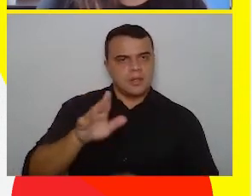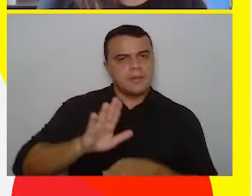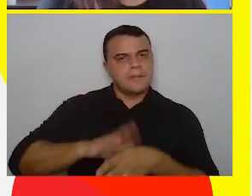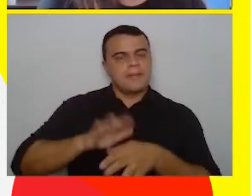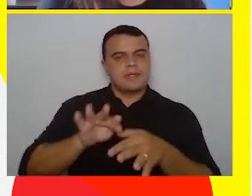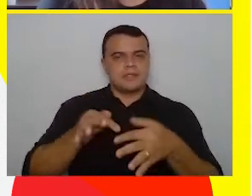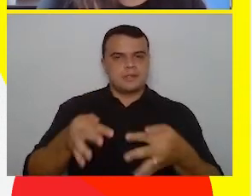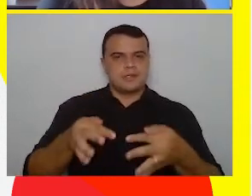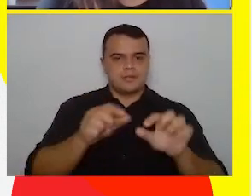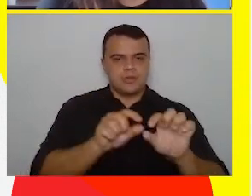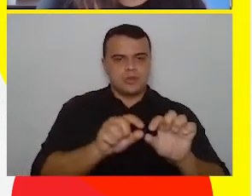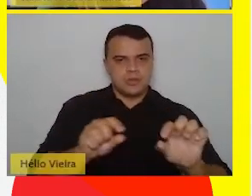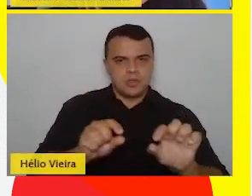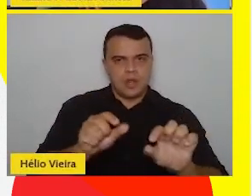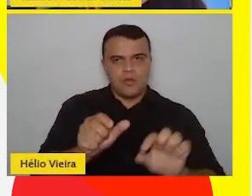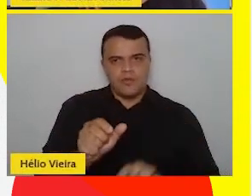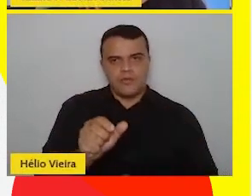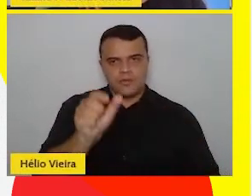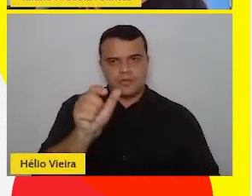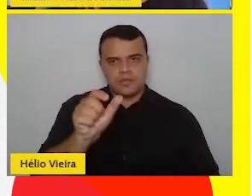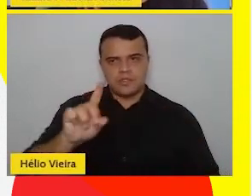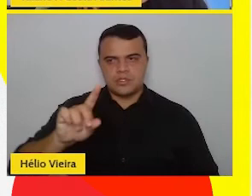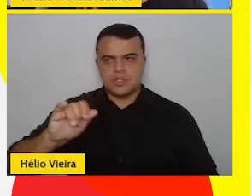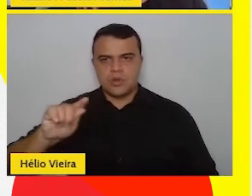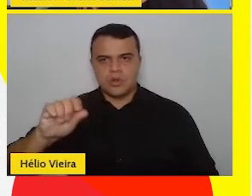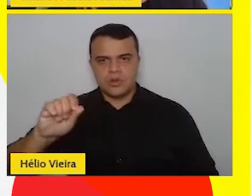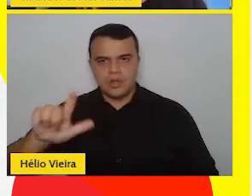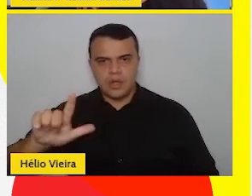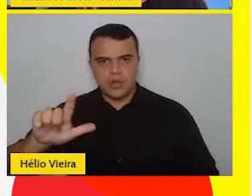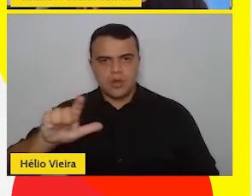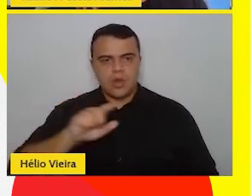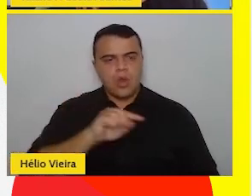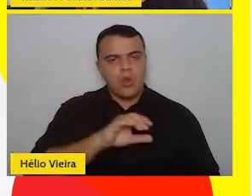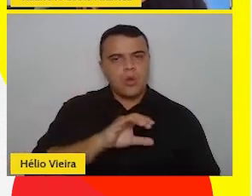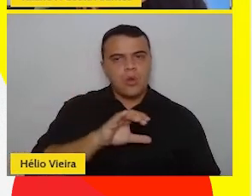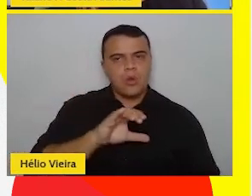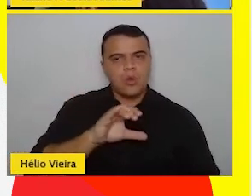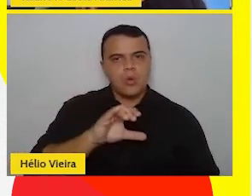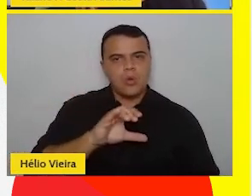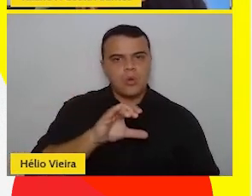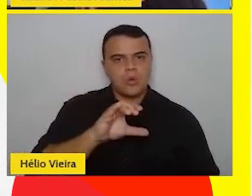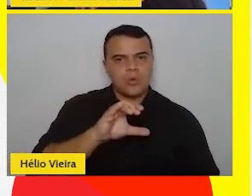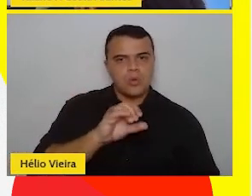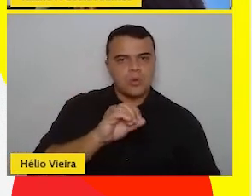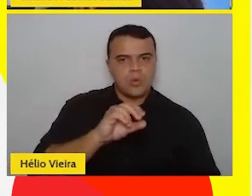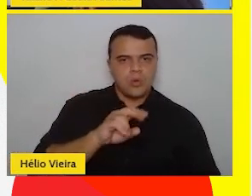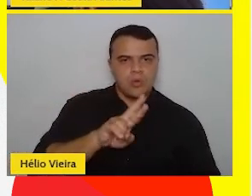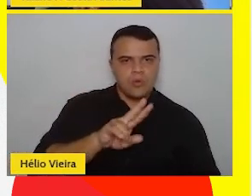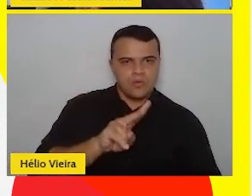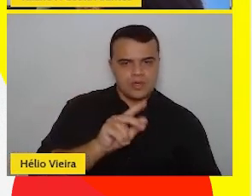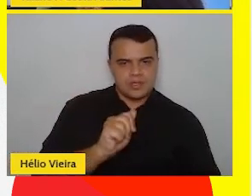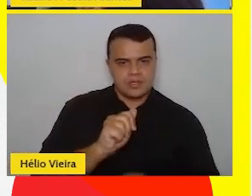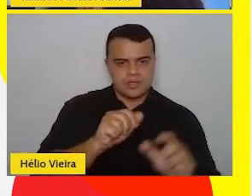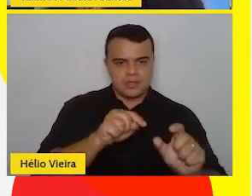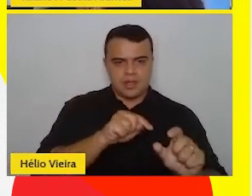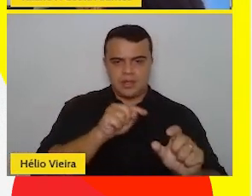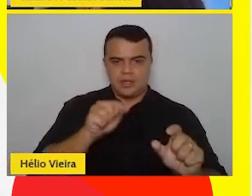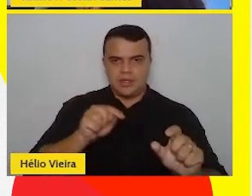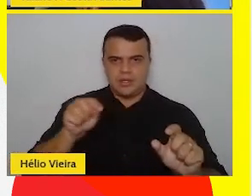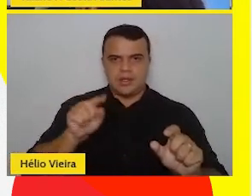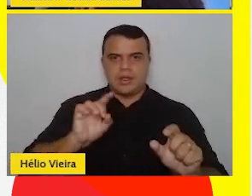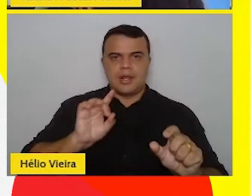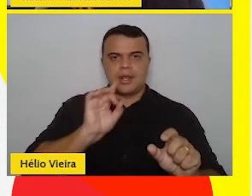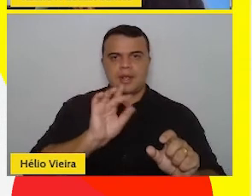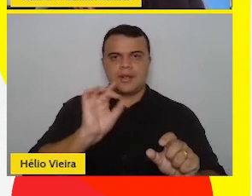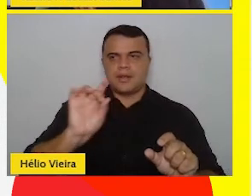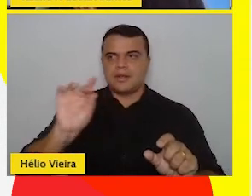simples, que é horizontal, vertical, diagonal, curvas, e cada tipo de linha